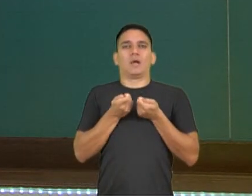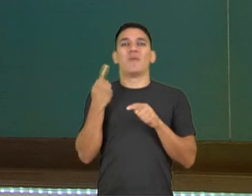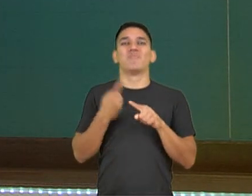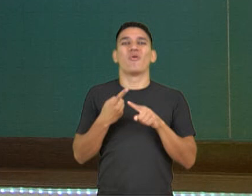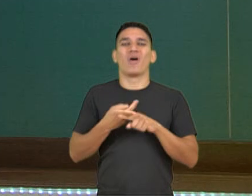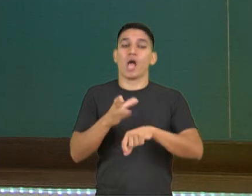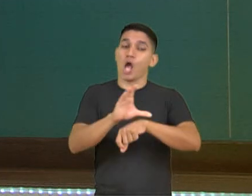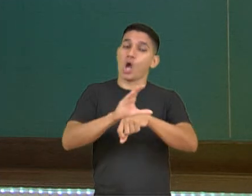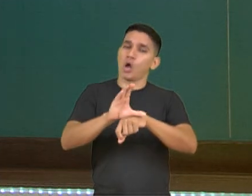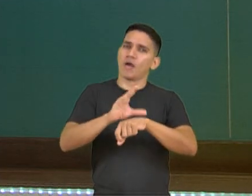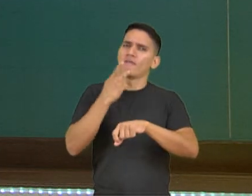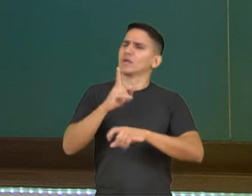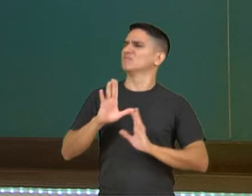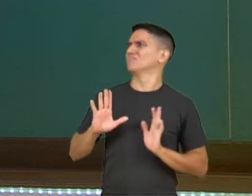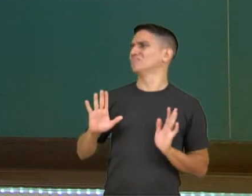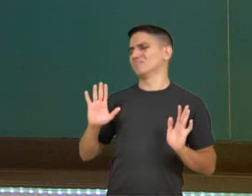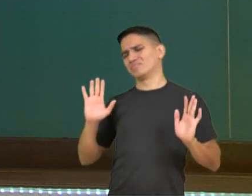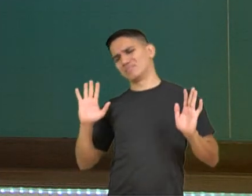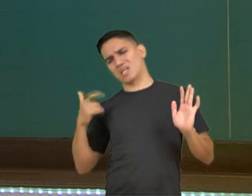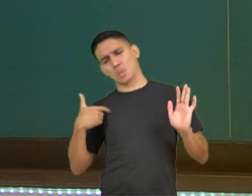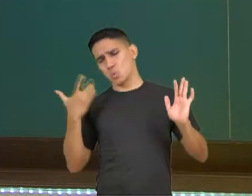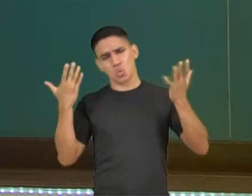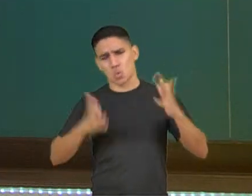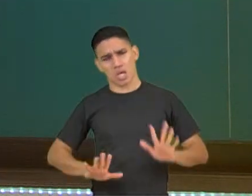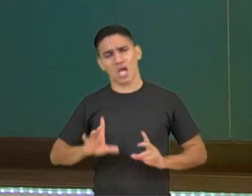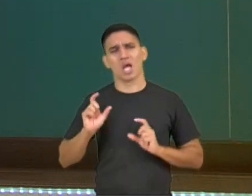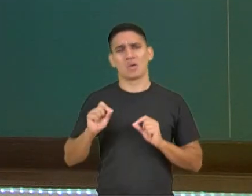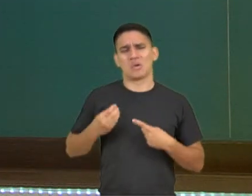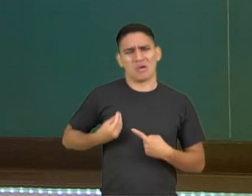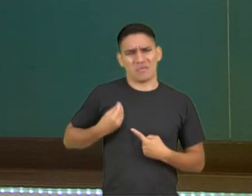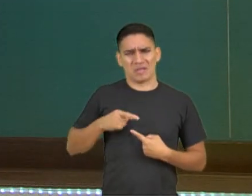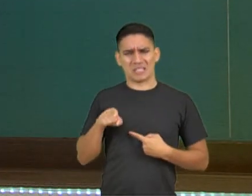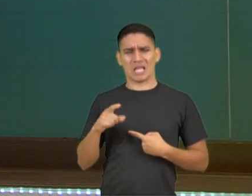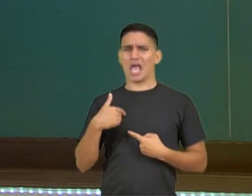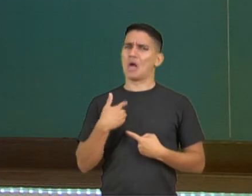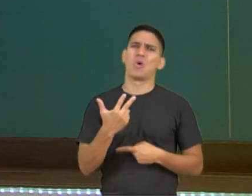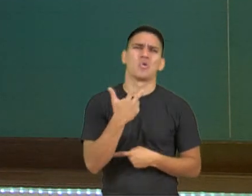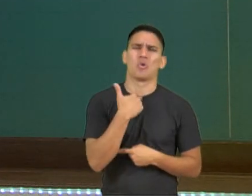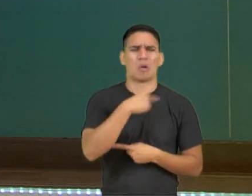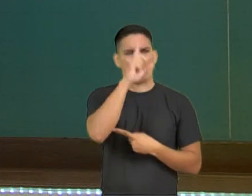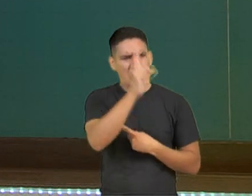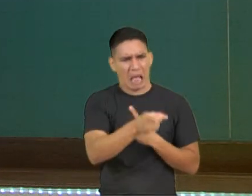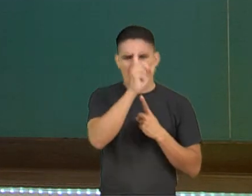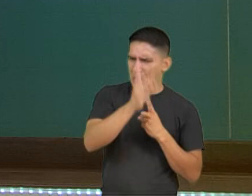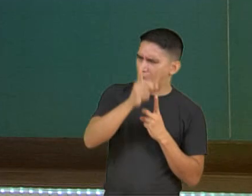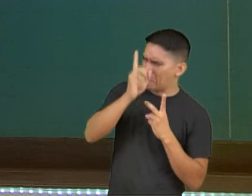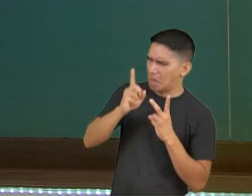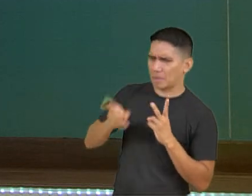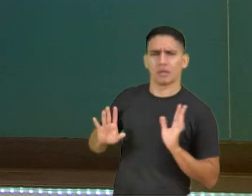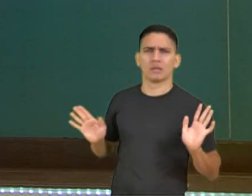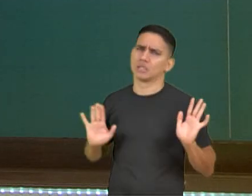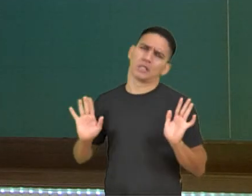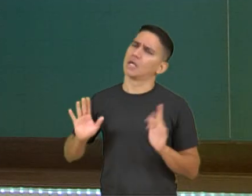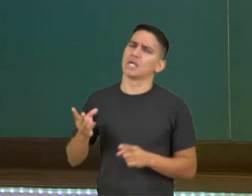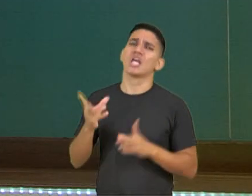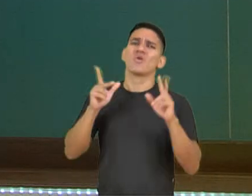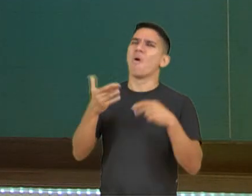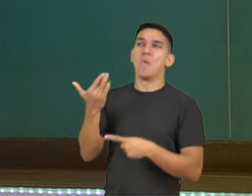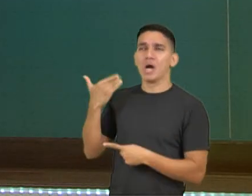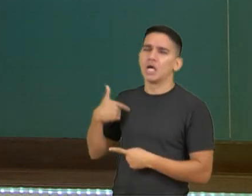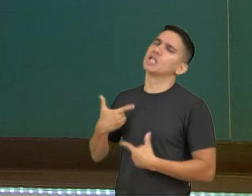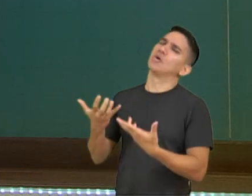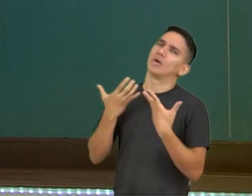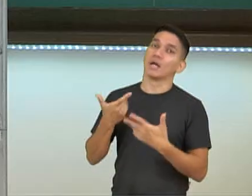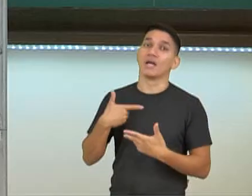assim, cara, eu não quero viver essa vida em que eu não tenho todos esses poderes mais que eu tinha. Ele vai